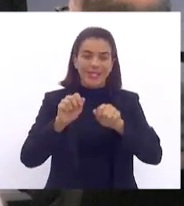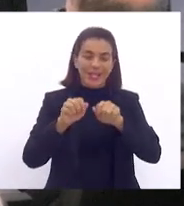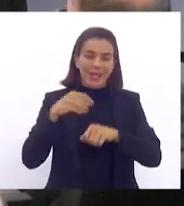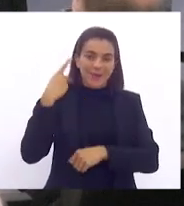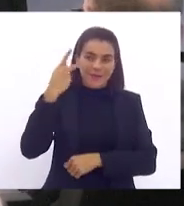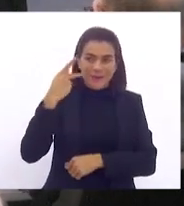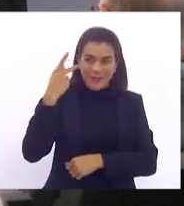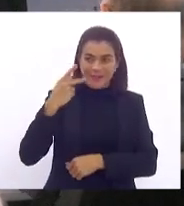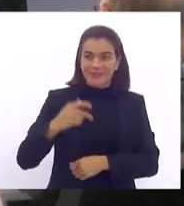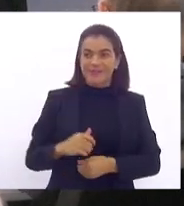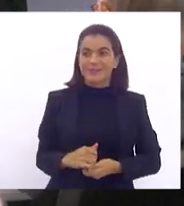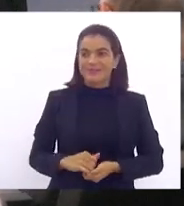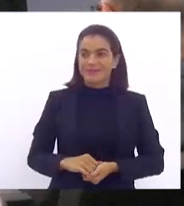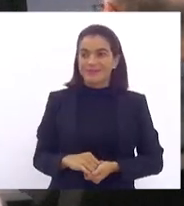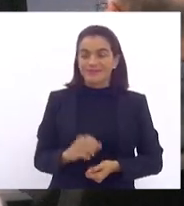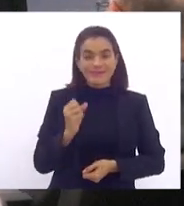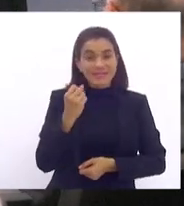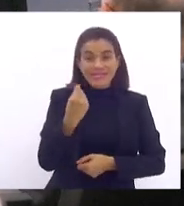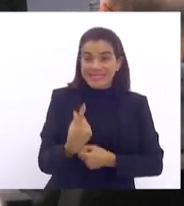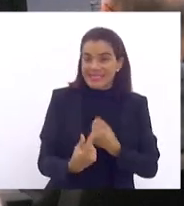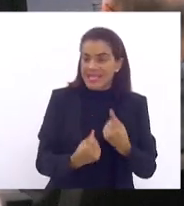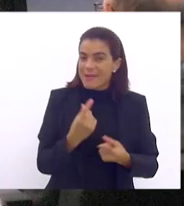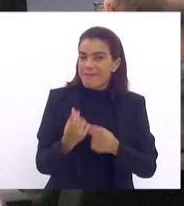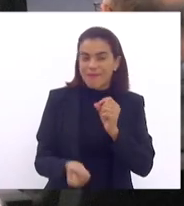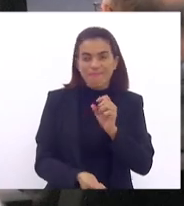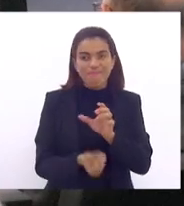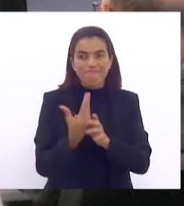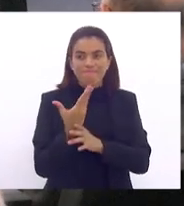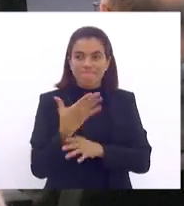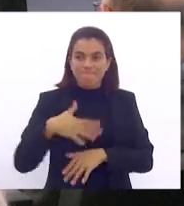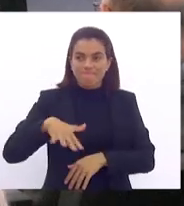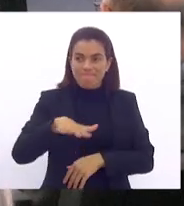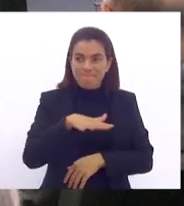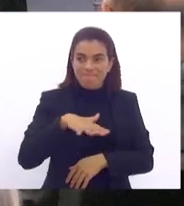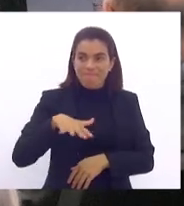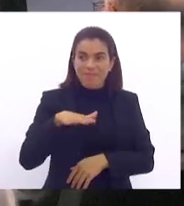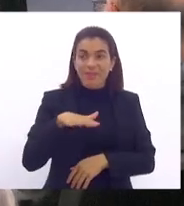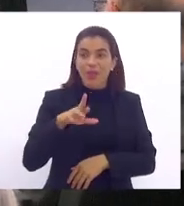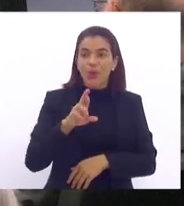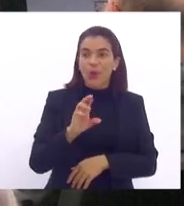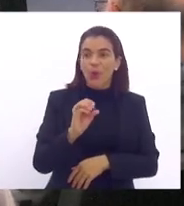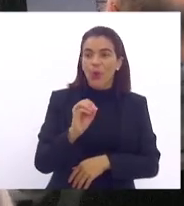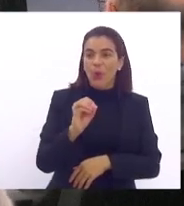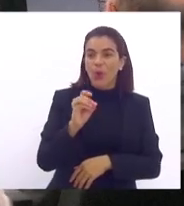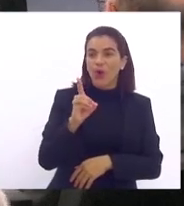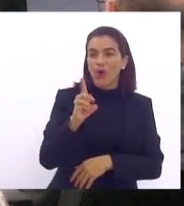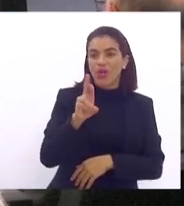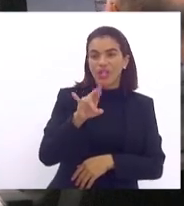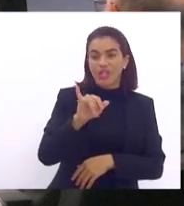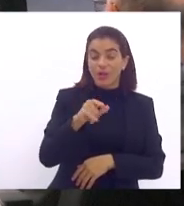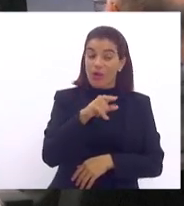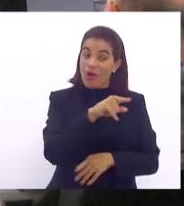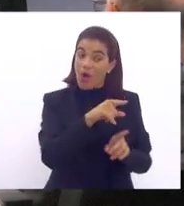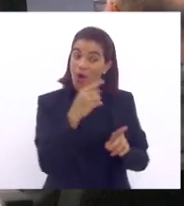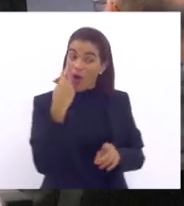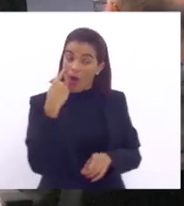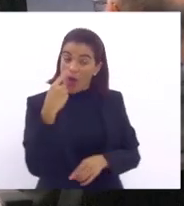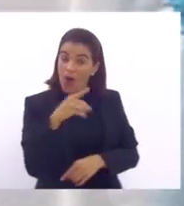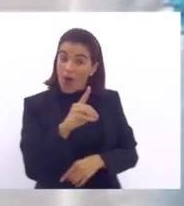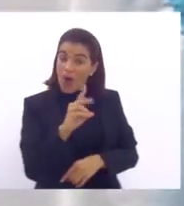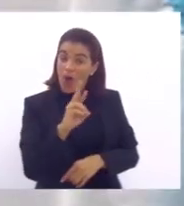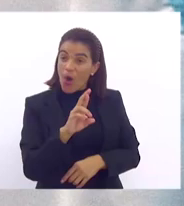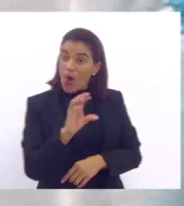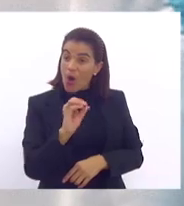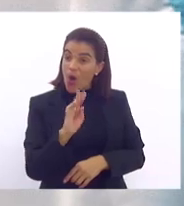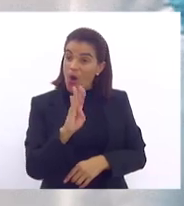eh com algum caso específico que enfrenta a matéria e o Rodrigo sempre faz questão de lembrar assim Robson a imunidade é